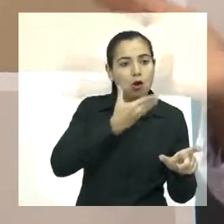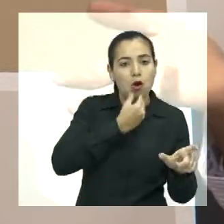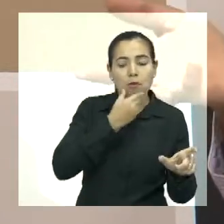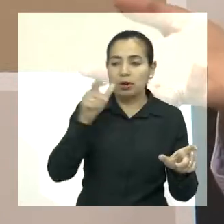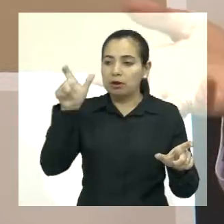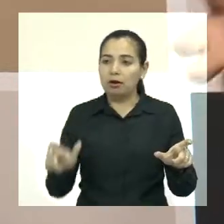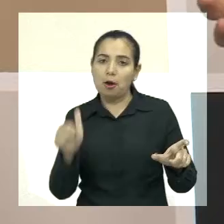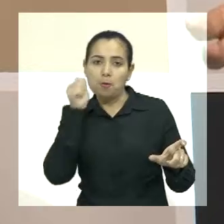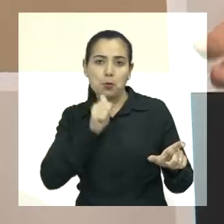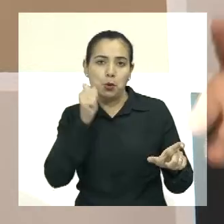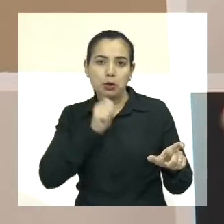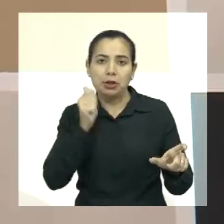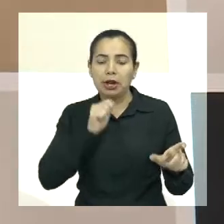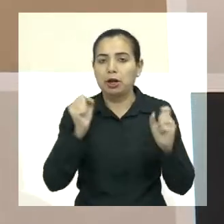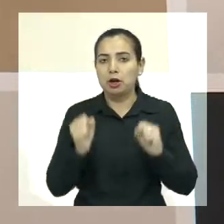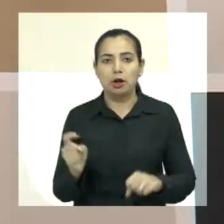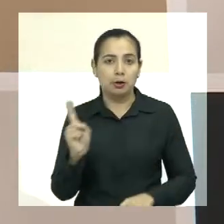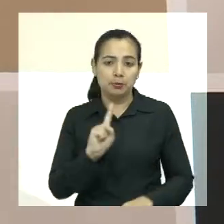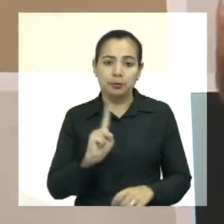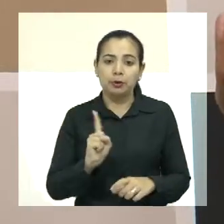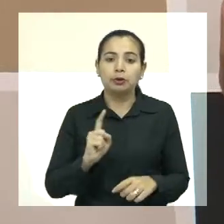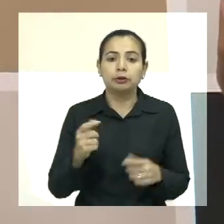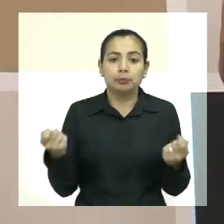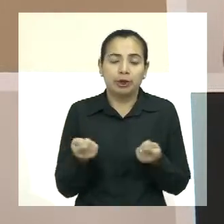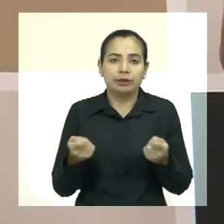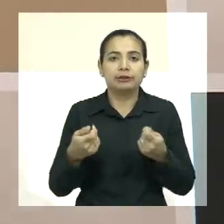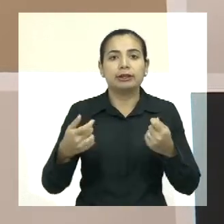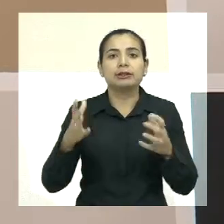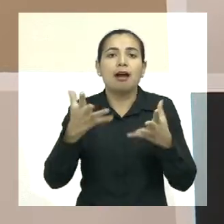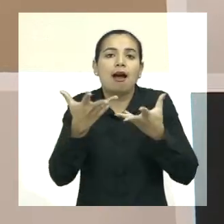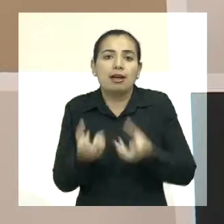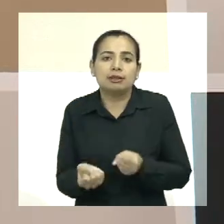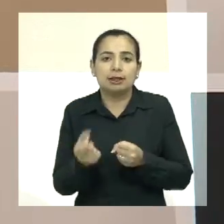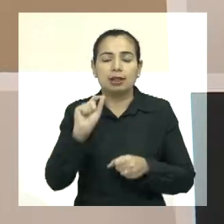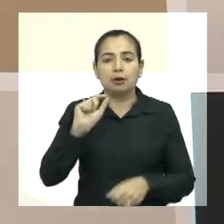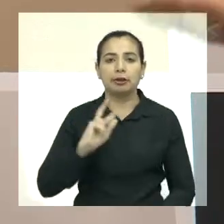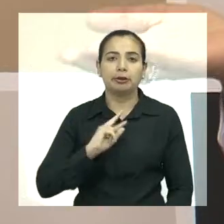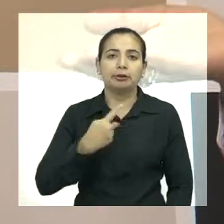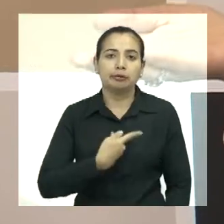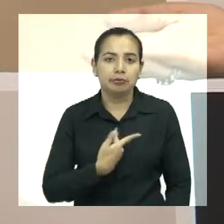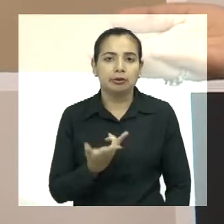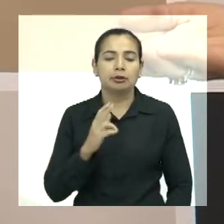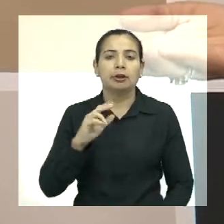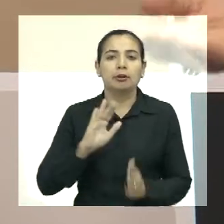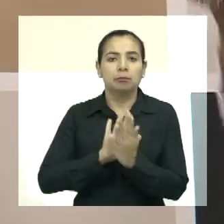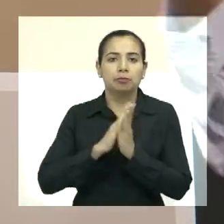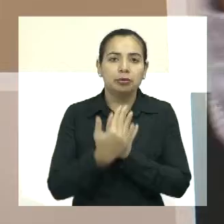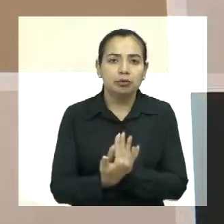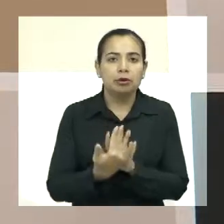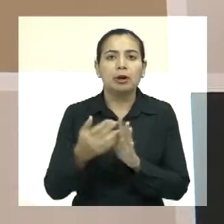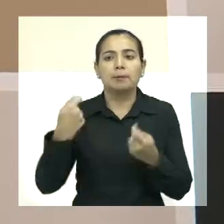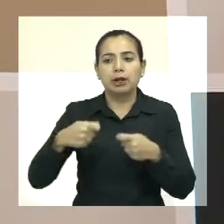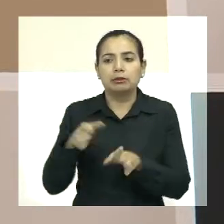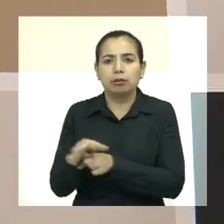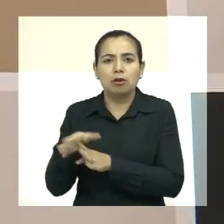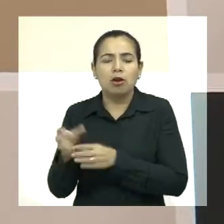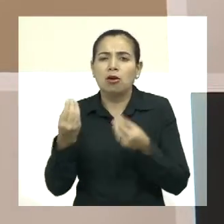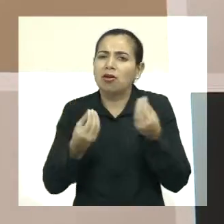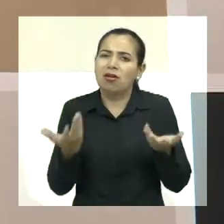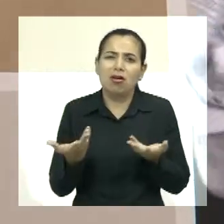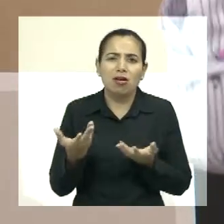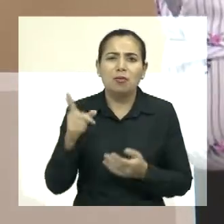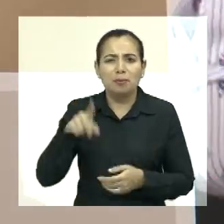e feminino. Ou seja, por que esse assunto deve ser dado para crianças a partir de 6 anos de idade? Se a